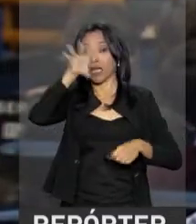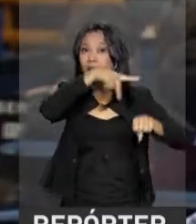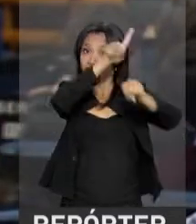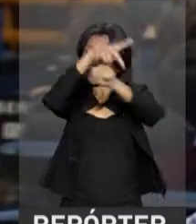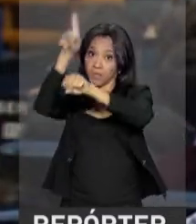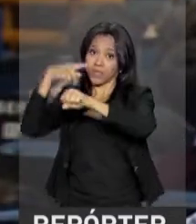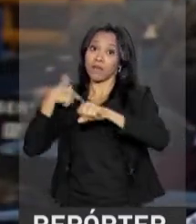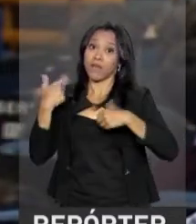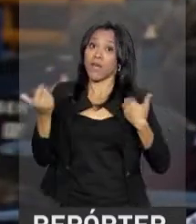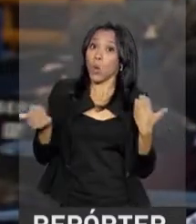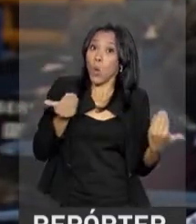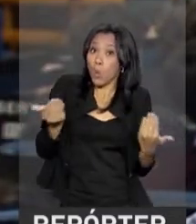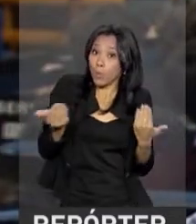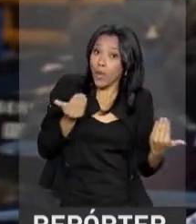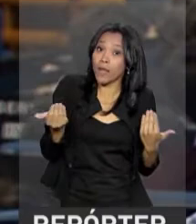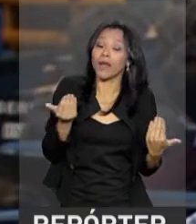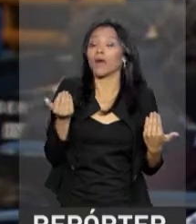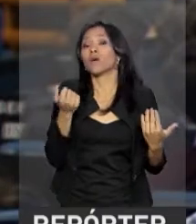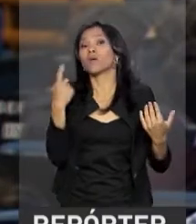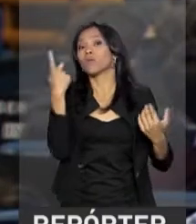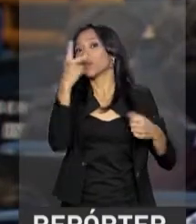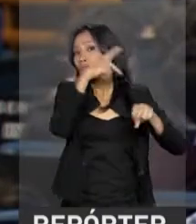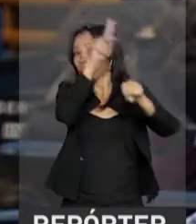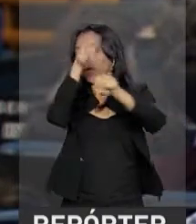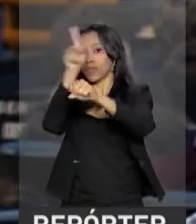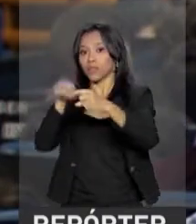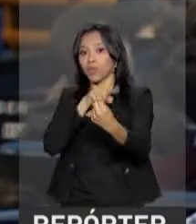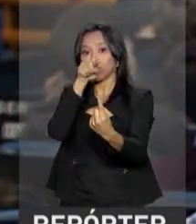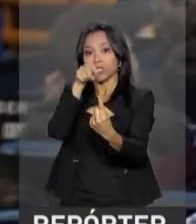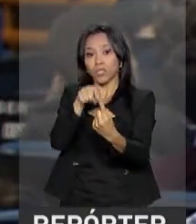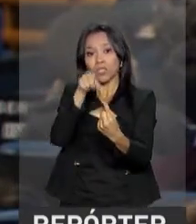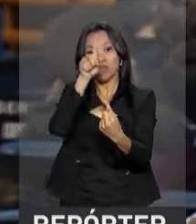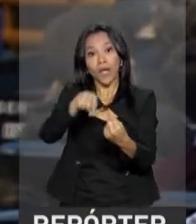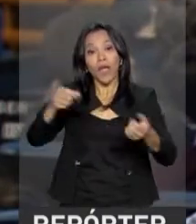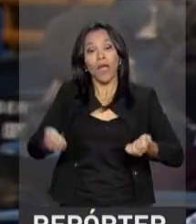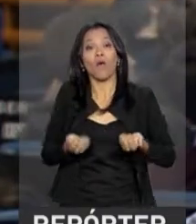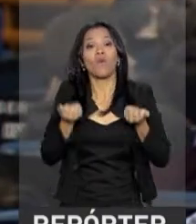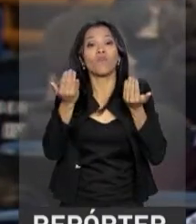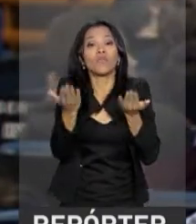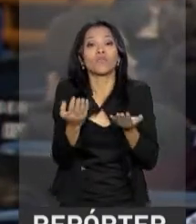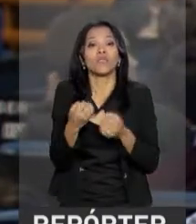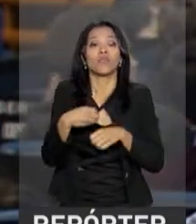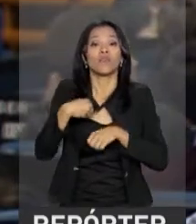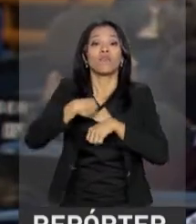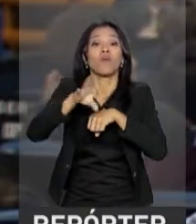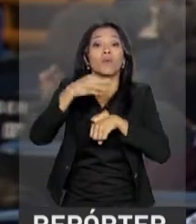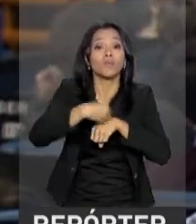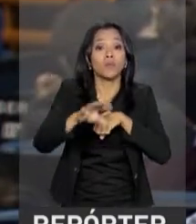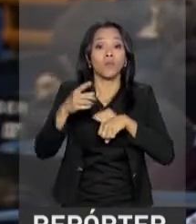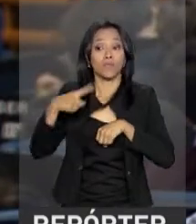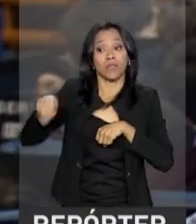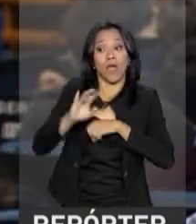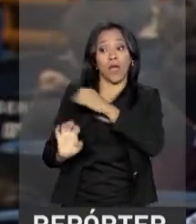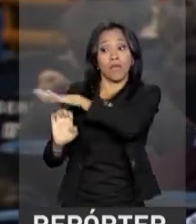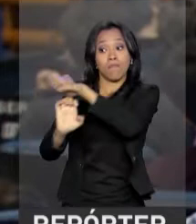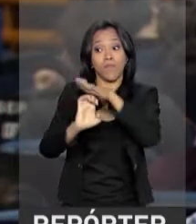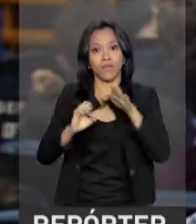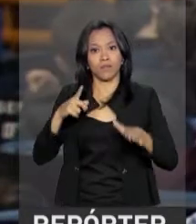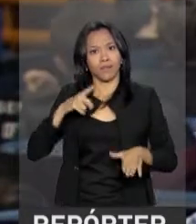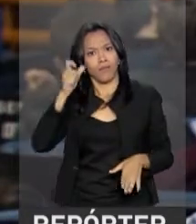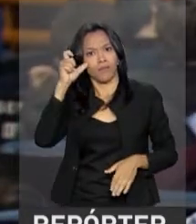mapa comparativo entre as nações. O objetivo é oferecer informações ao investidor interessado em atuar em novos